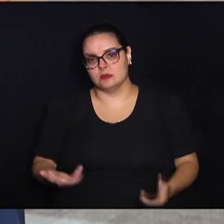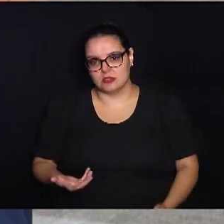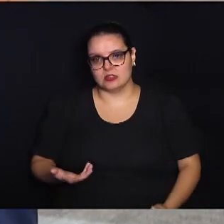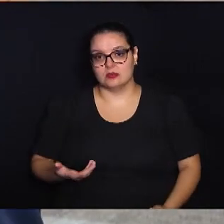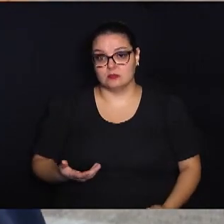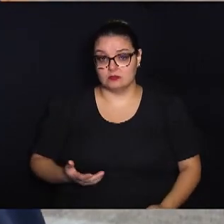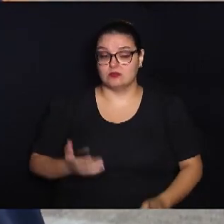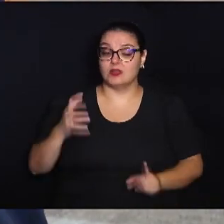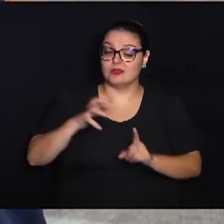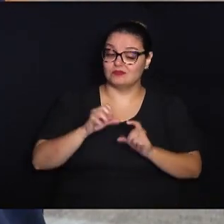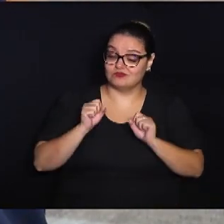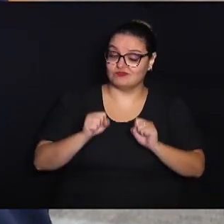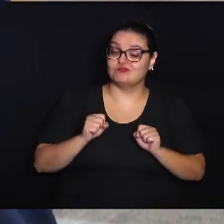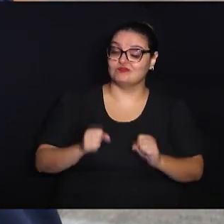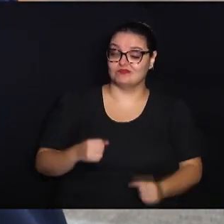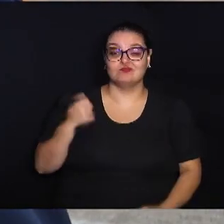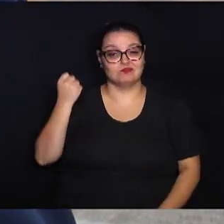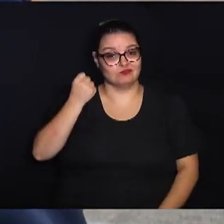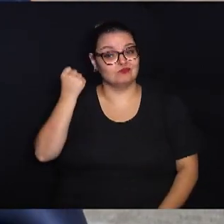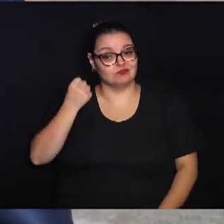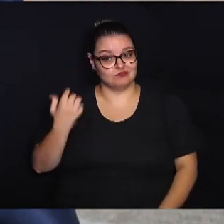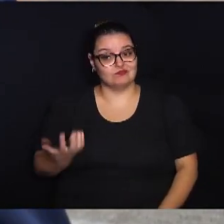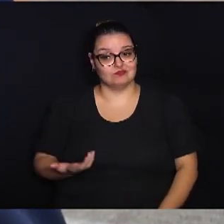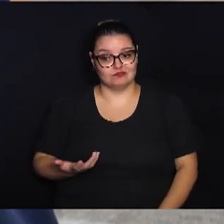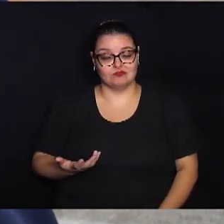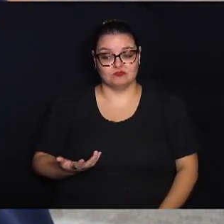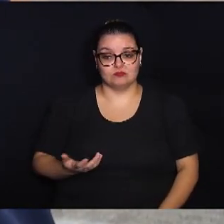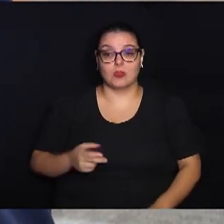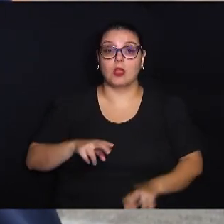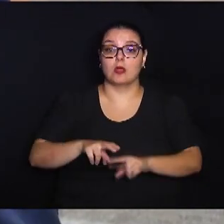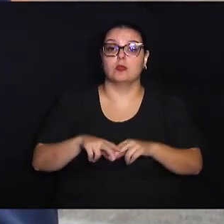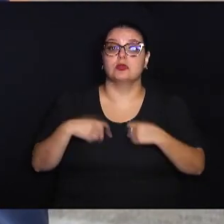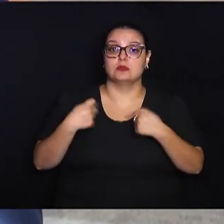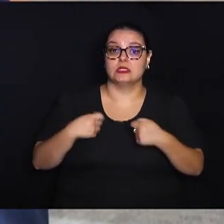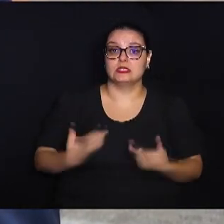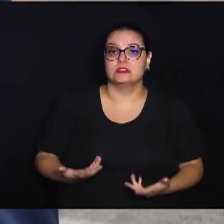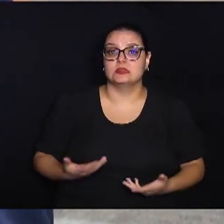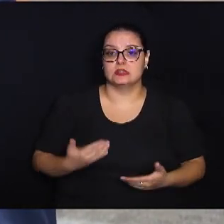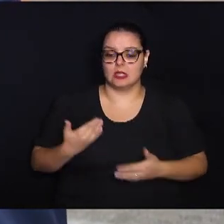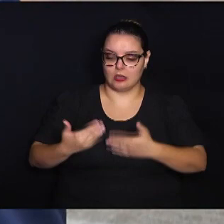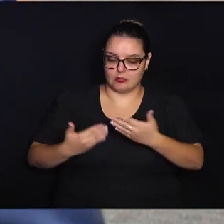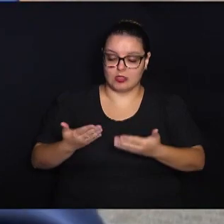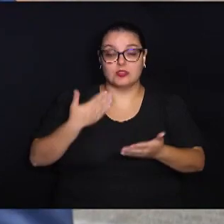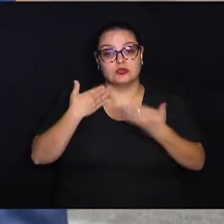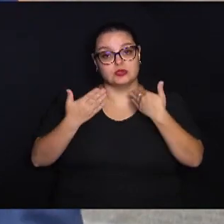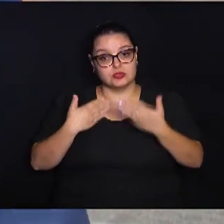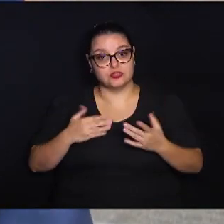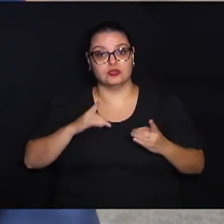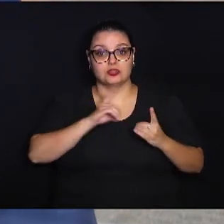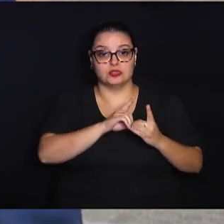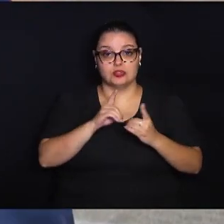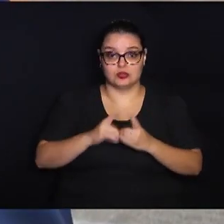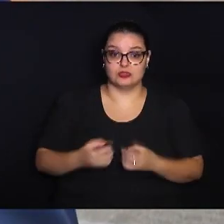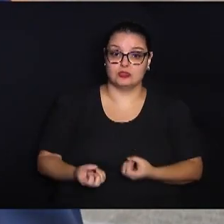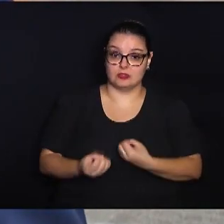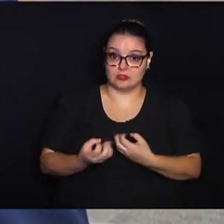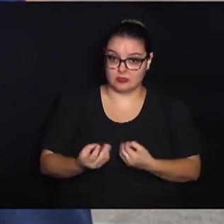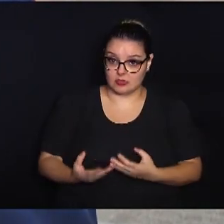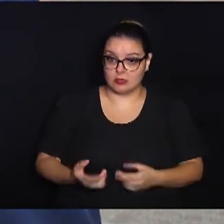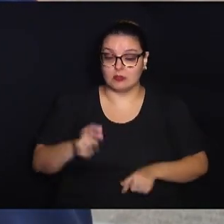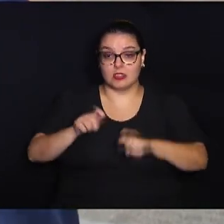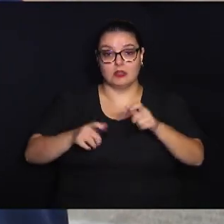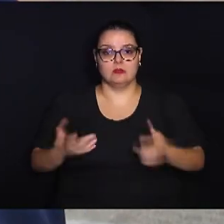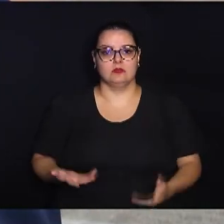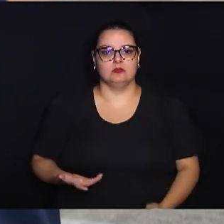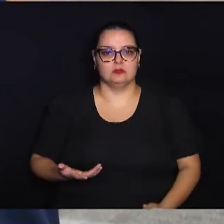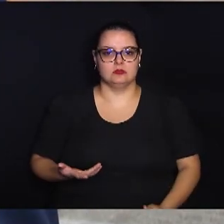impactos que podem ser inclusive graves. E por isso que é preciso ter esse processo de diálogo, de consulta, de informação, para as pessoas